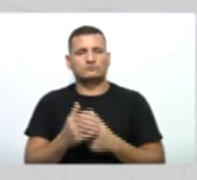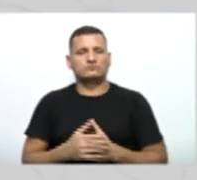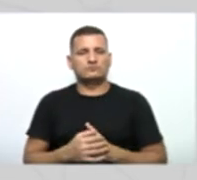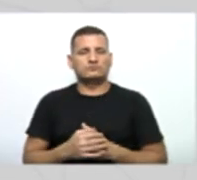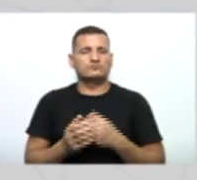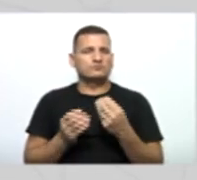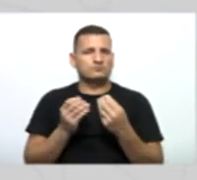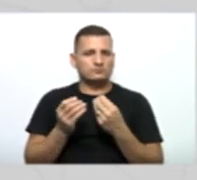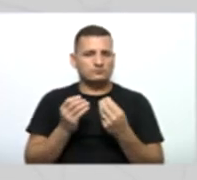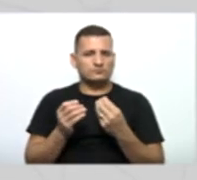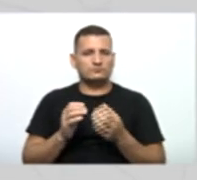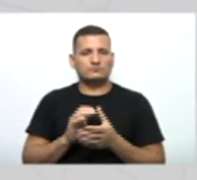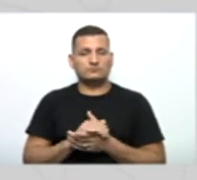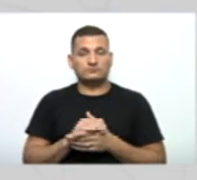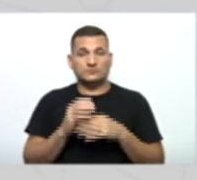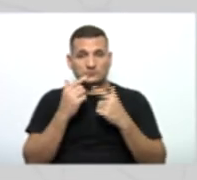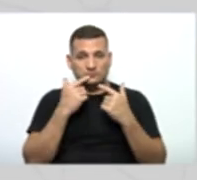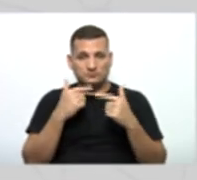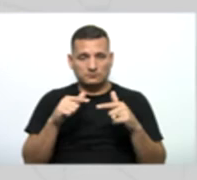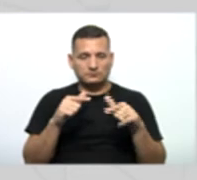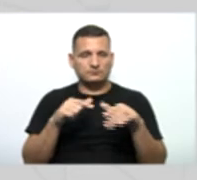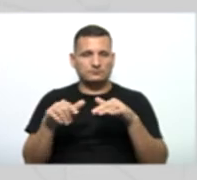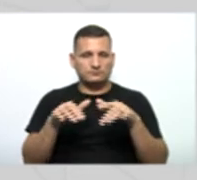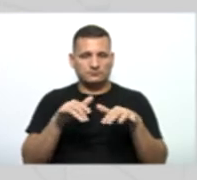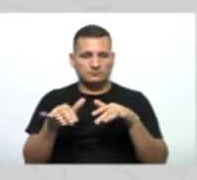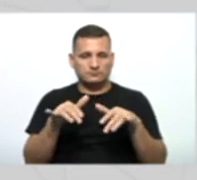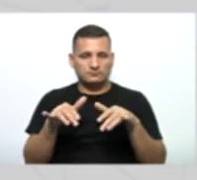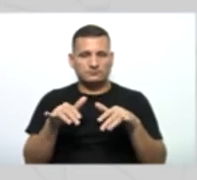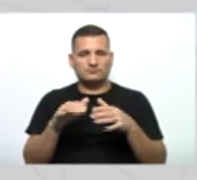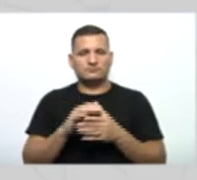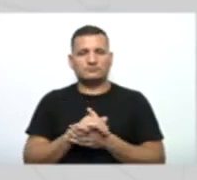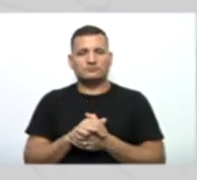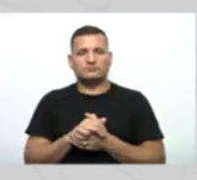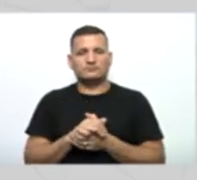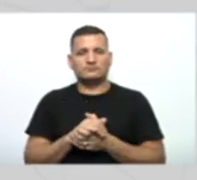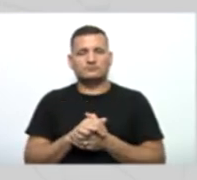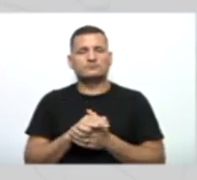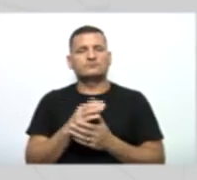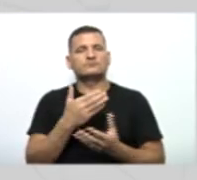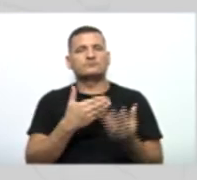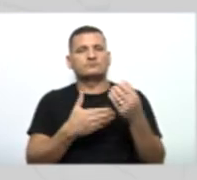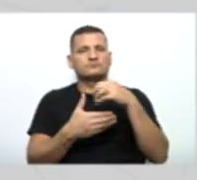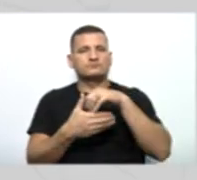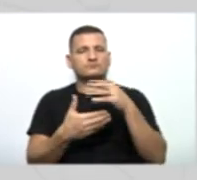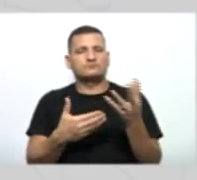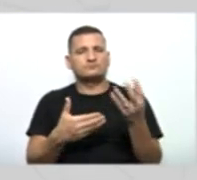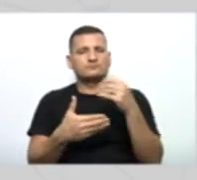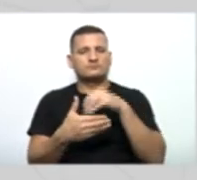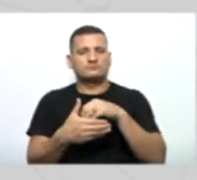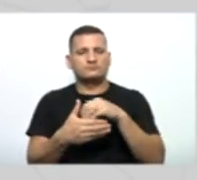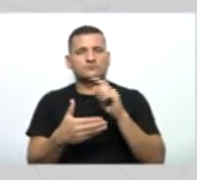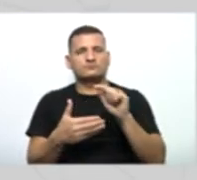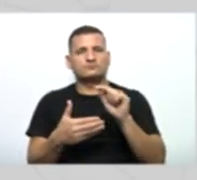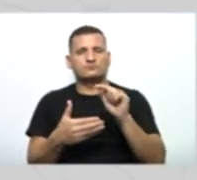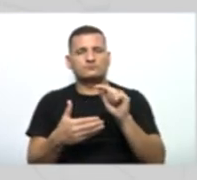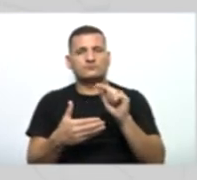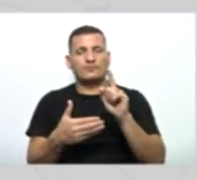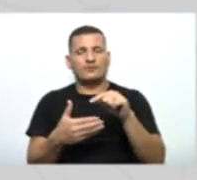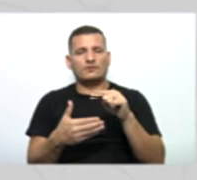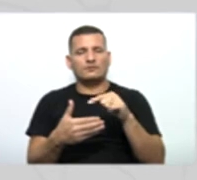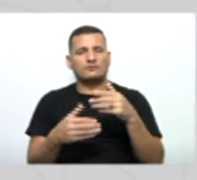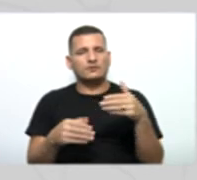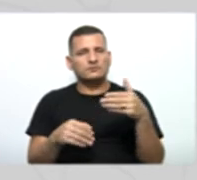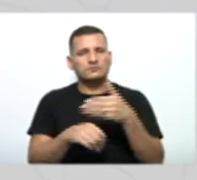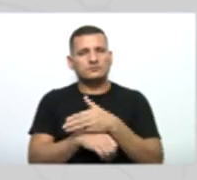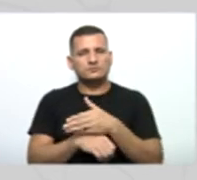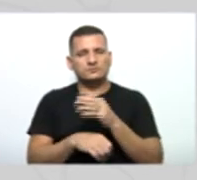Como que funciona? Na linguagem de programação Python, o encapsulamento nada mais é do que um mecanismo que permite o acesso aos